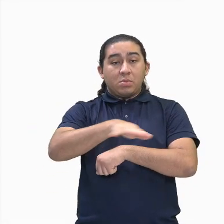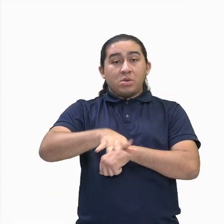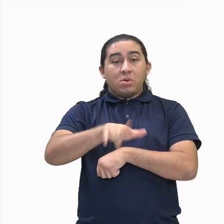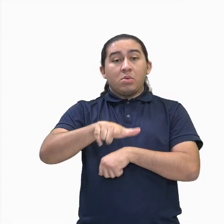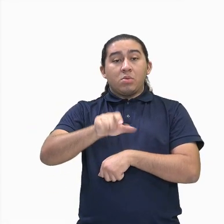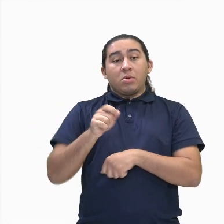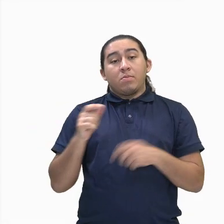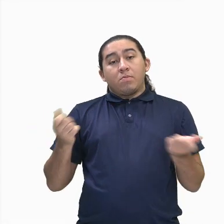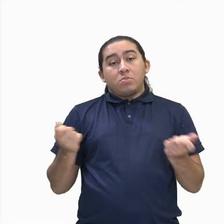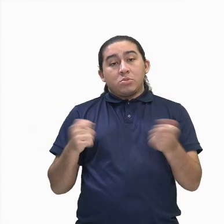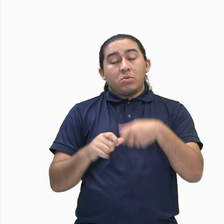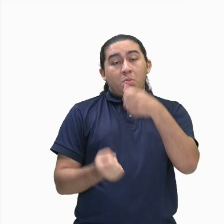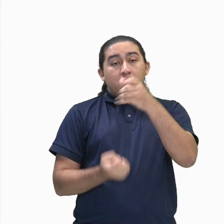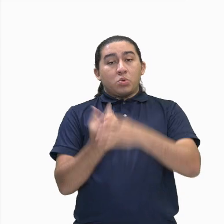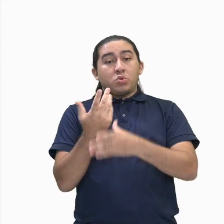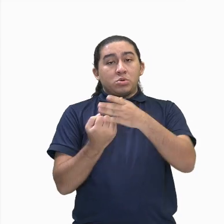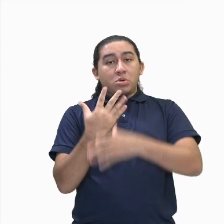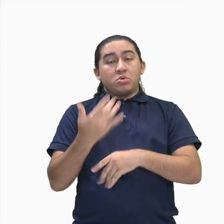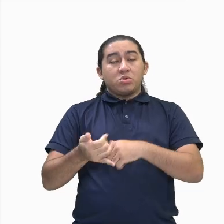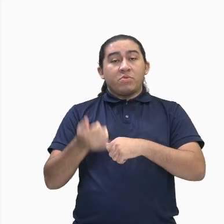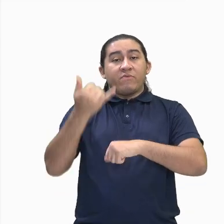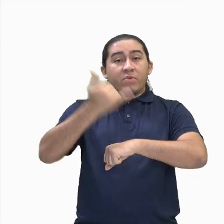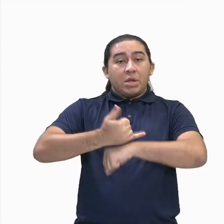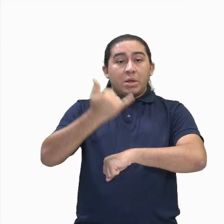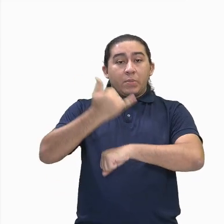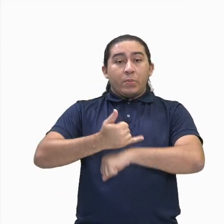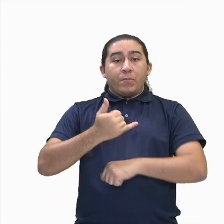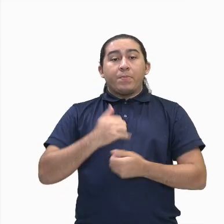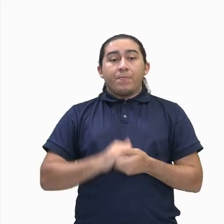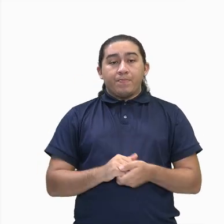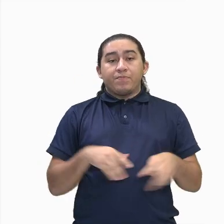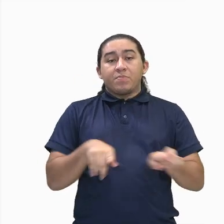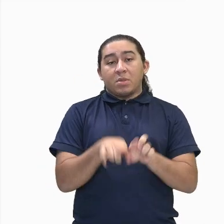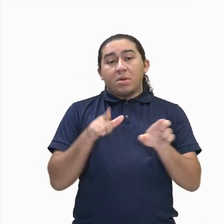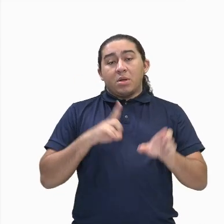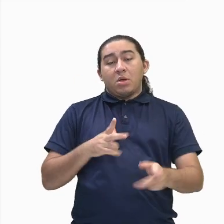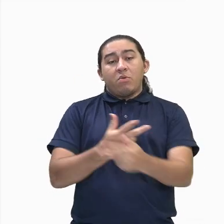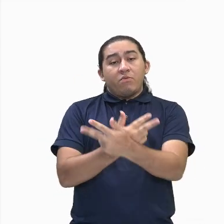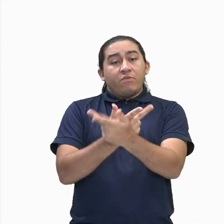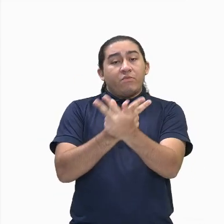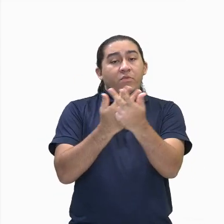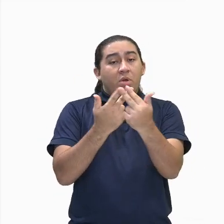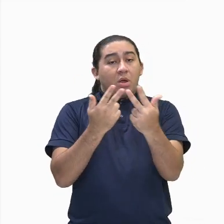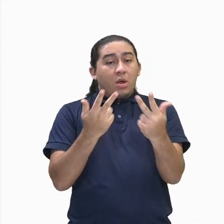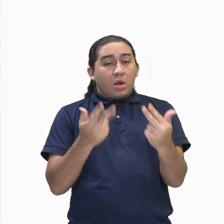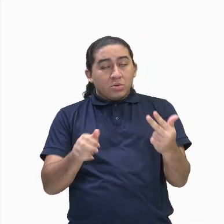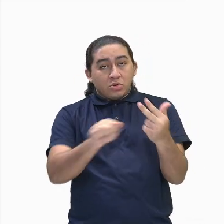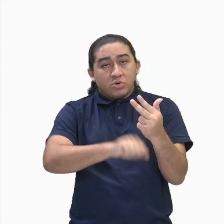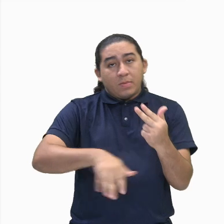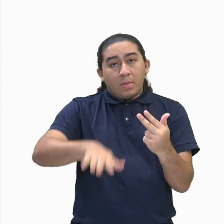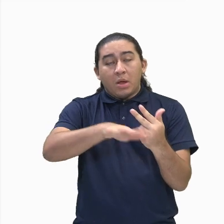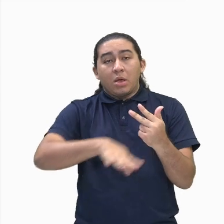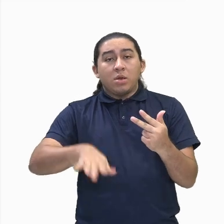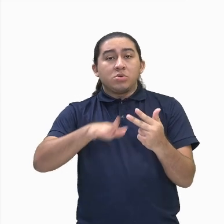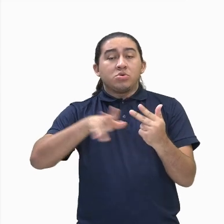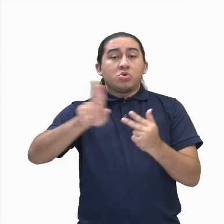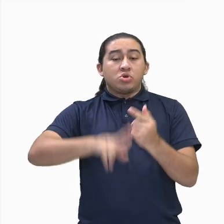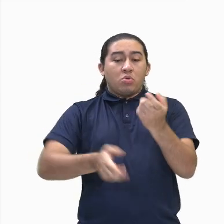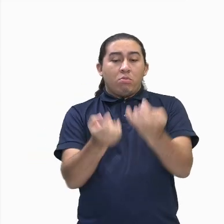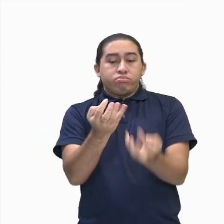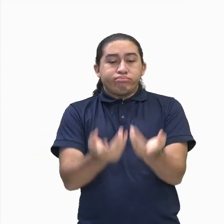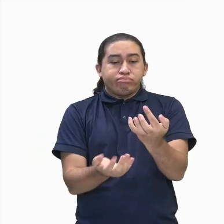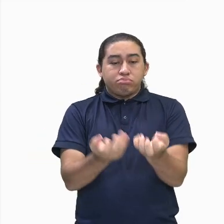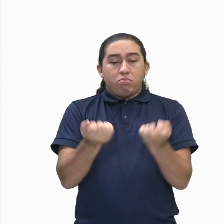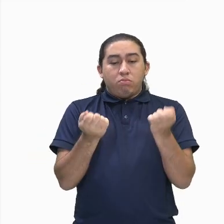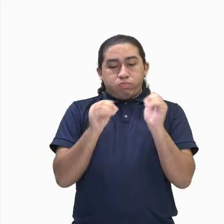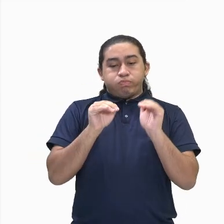por sua produção de ferro, evidenciada por numerosos fornos de fundição encontrados